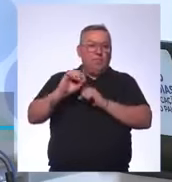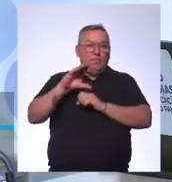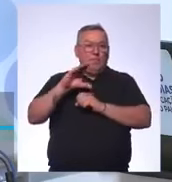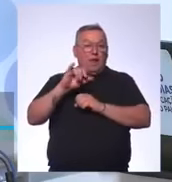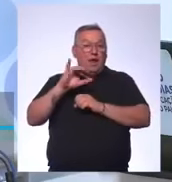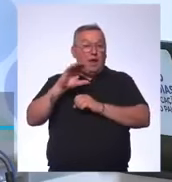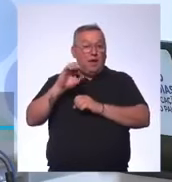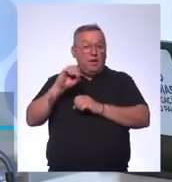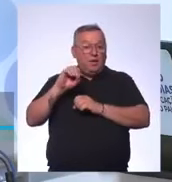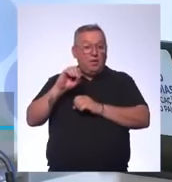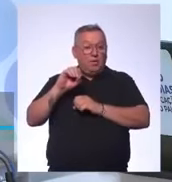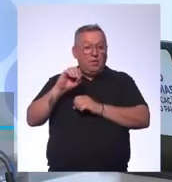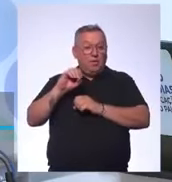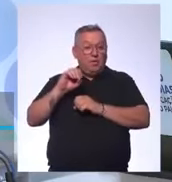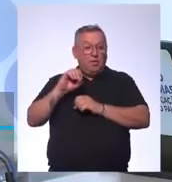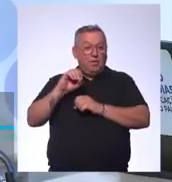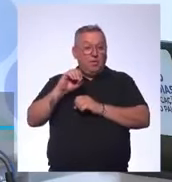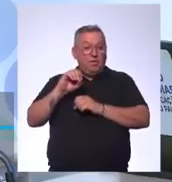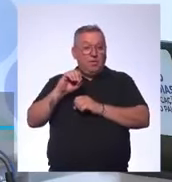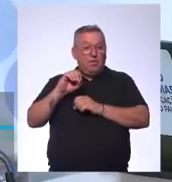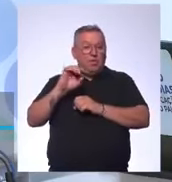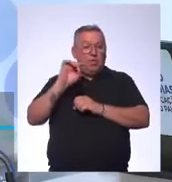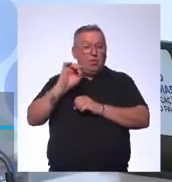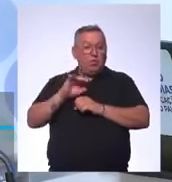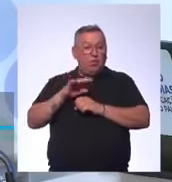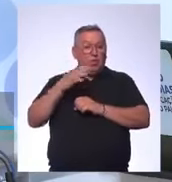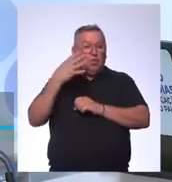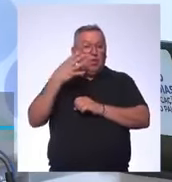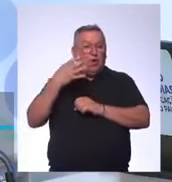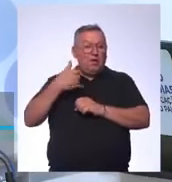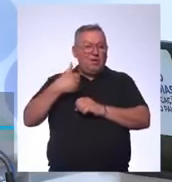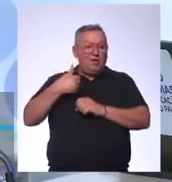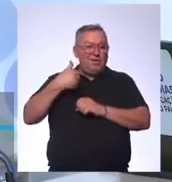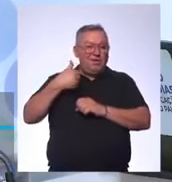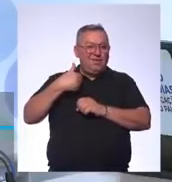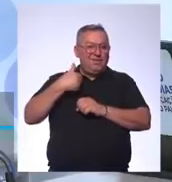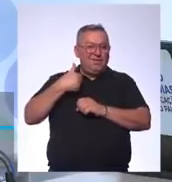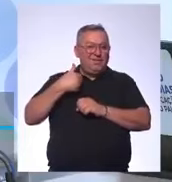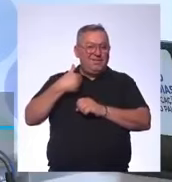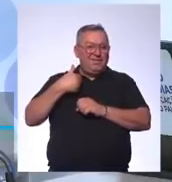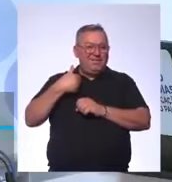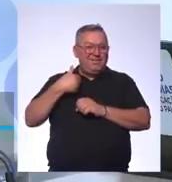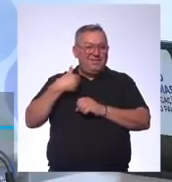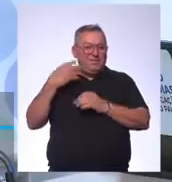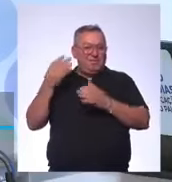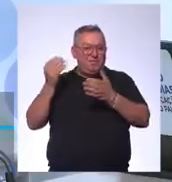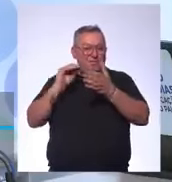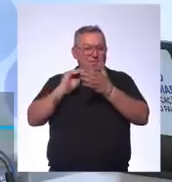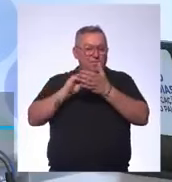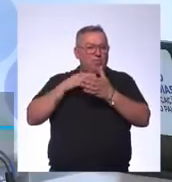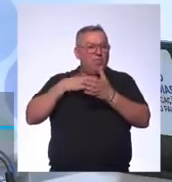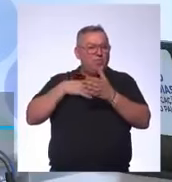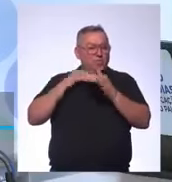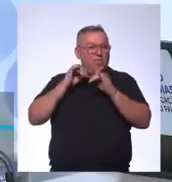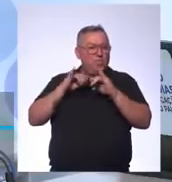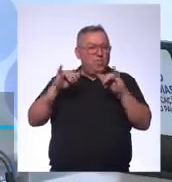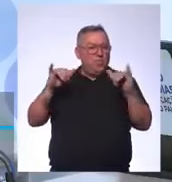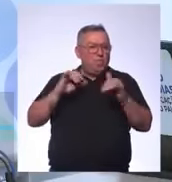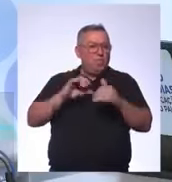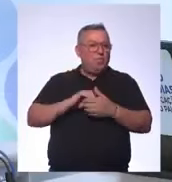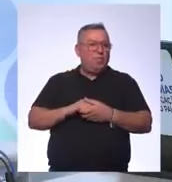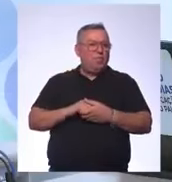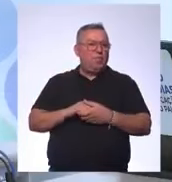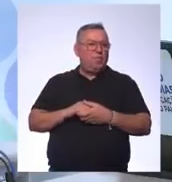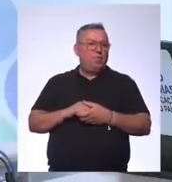Caio de apenas 4 anos. Coloca para mim na notícia produzida, a segunda